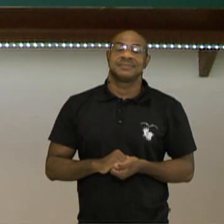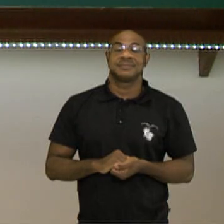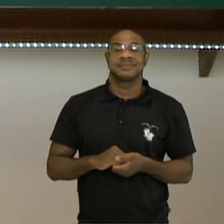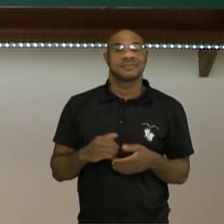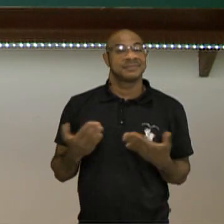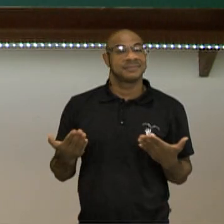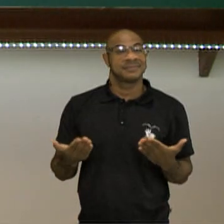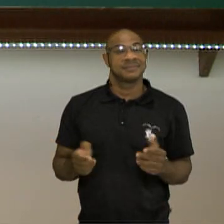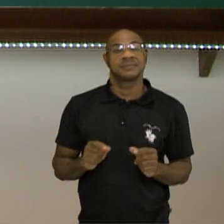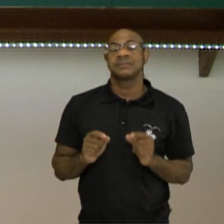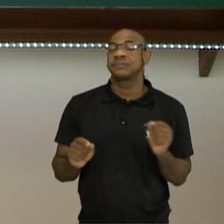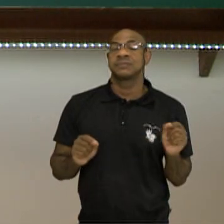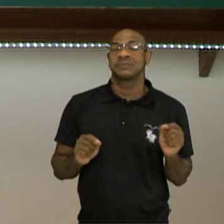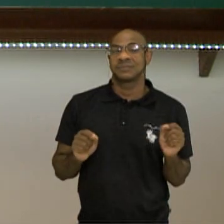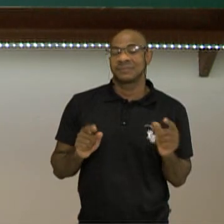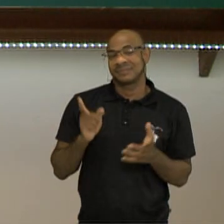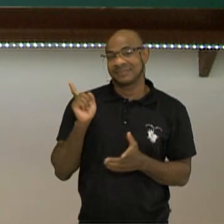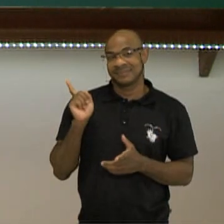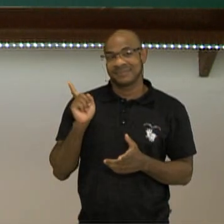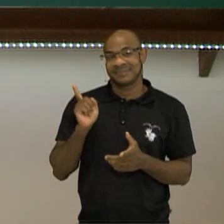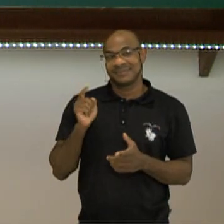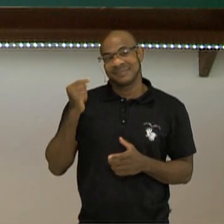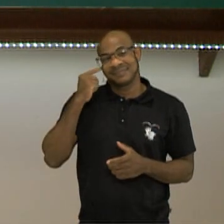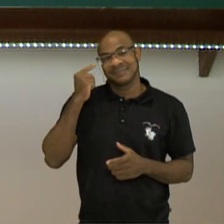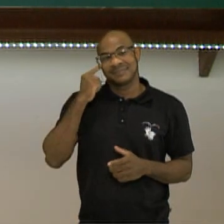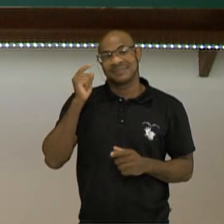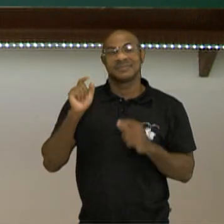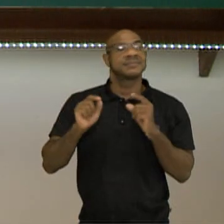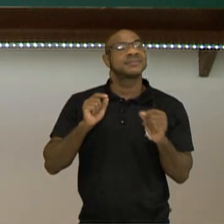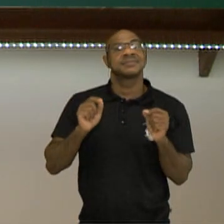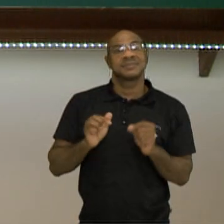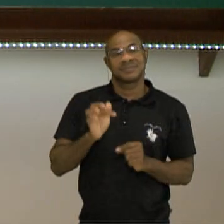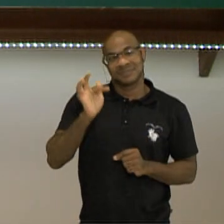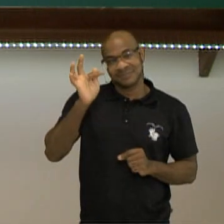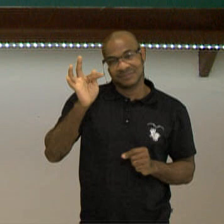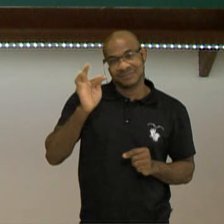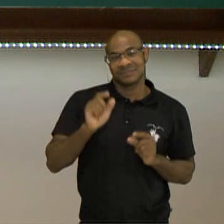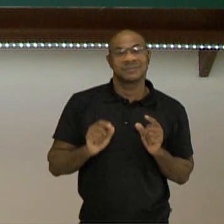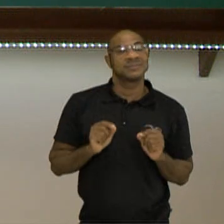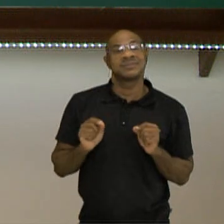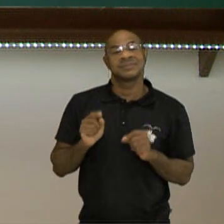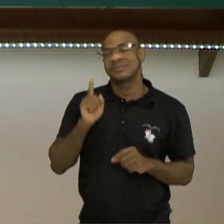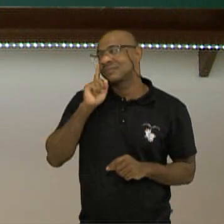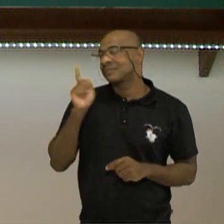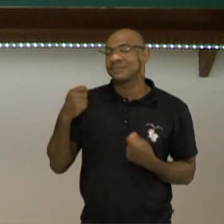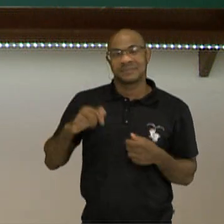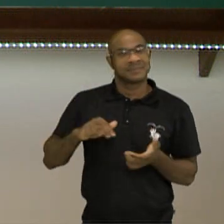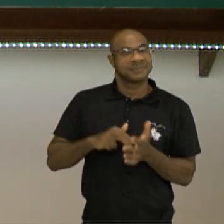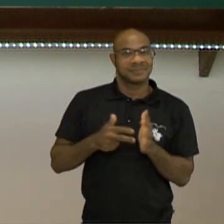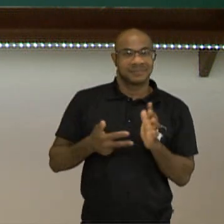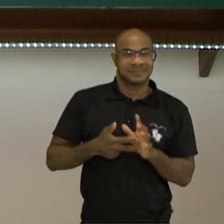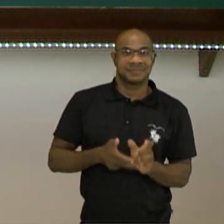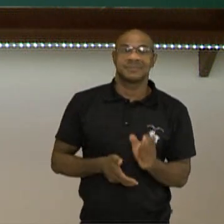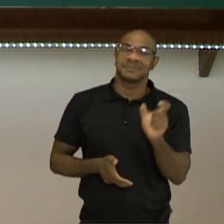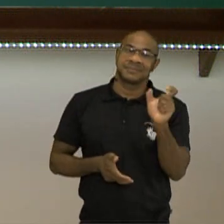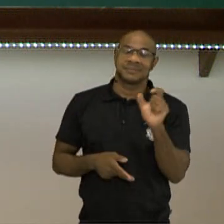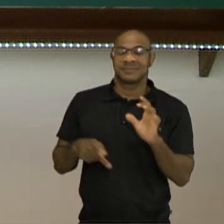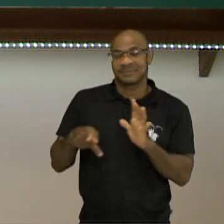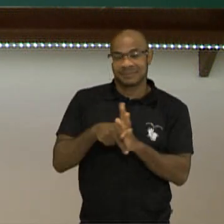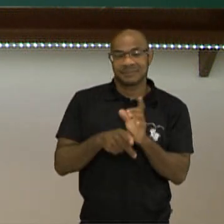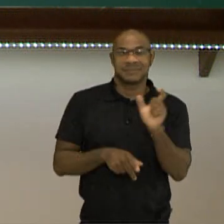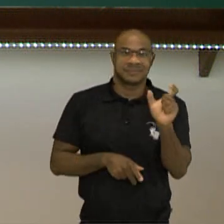E aí, no que o Garfield estava pensando em ter no futuro? Para isso você ia ter que saber o significado de uma palavra em